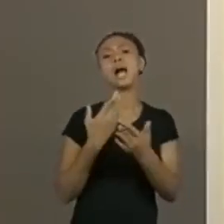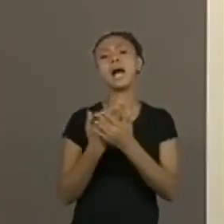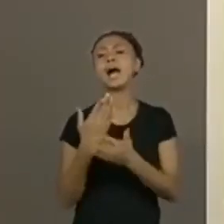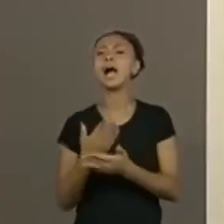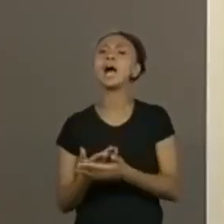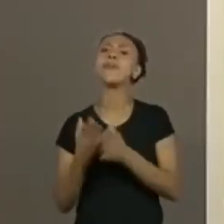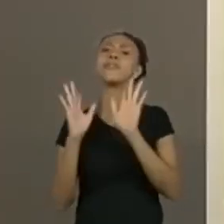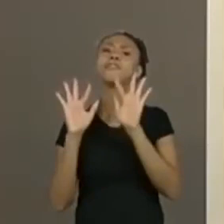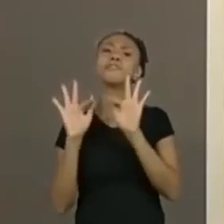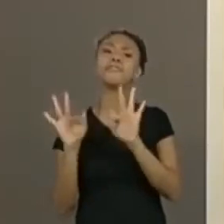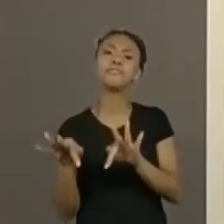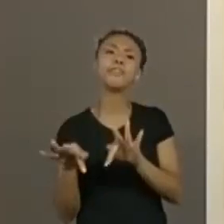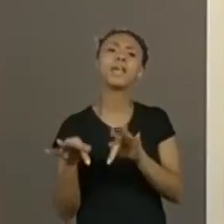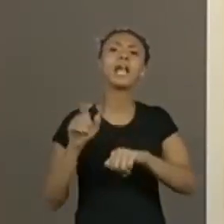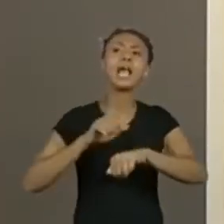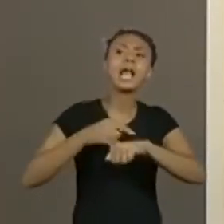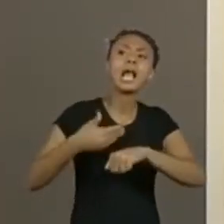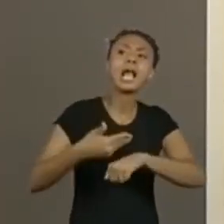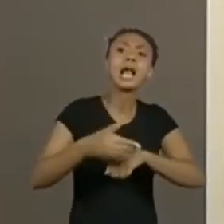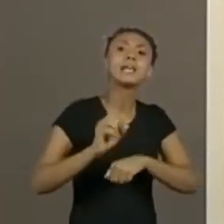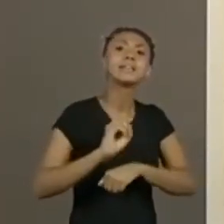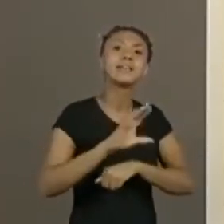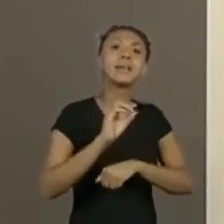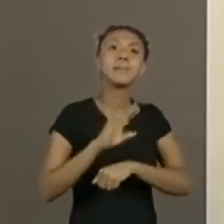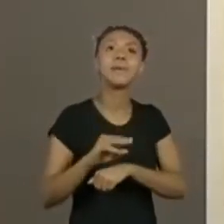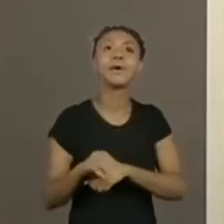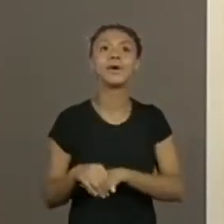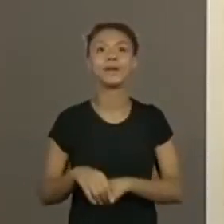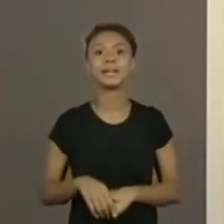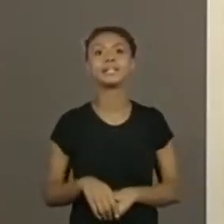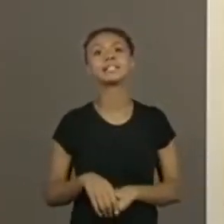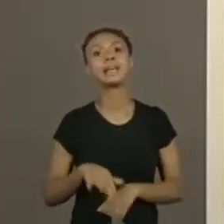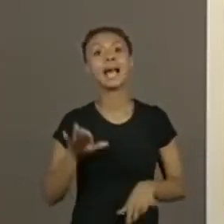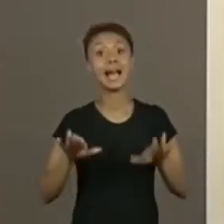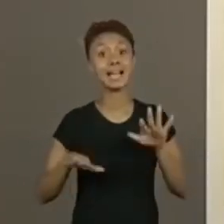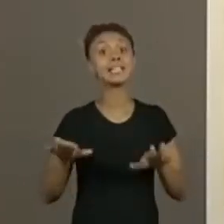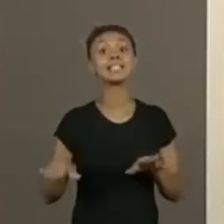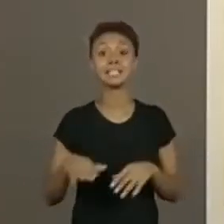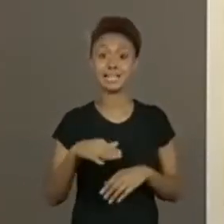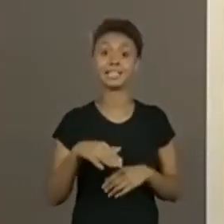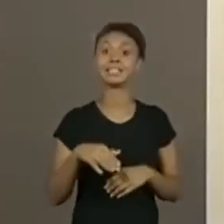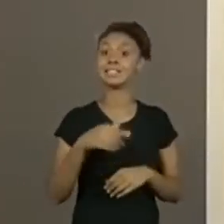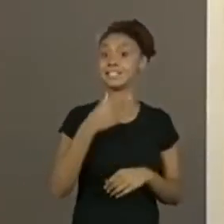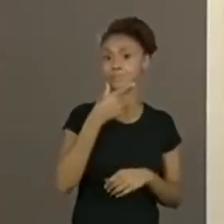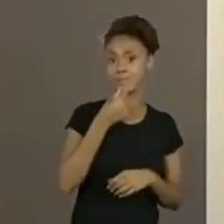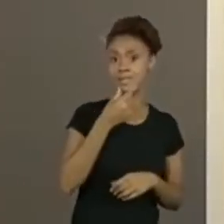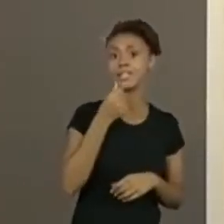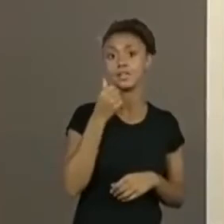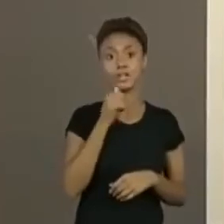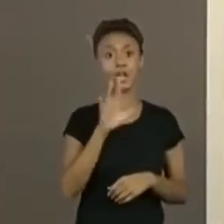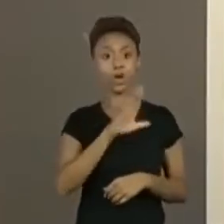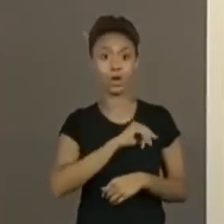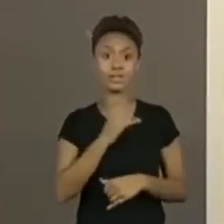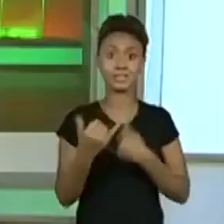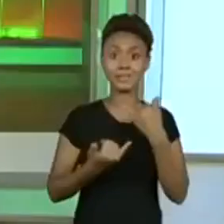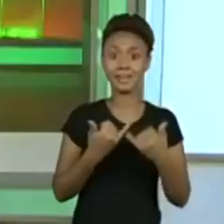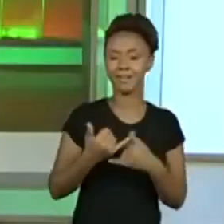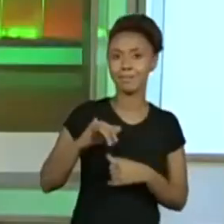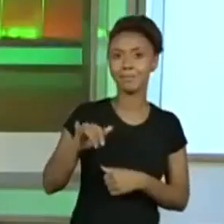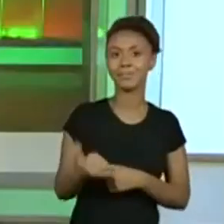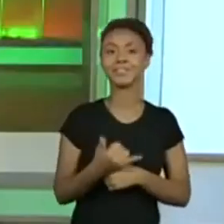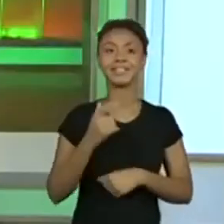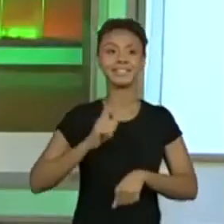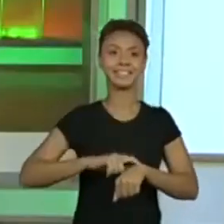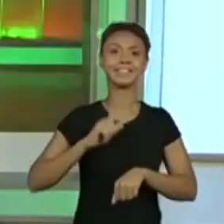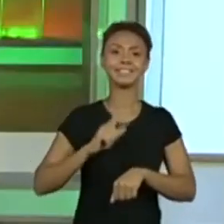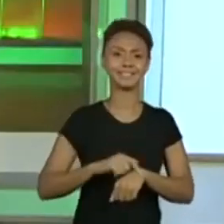o sinal, se organize para ir embora. O que, que as meninas e alguns meninos também gostam de participar? Vamos jogar stop até toda a hora? Toda a turma. Né?